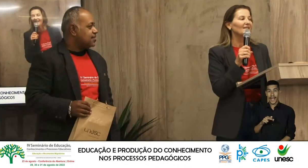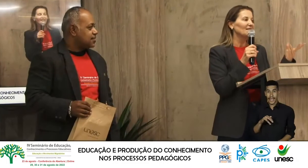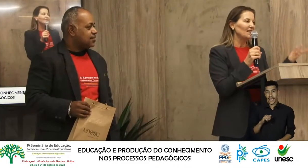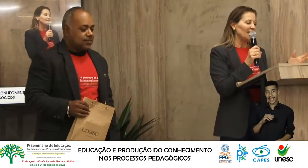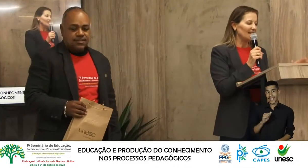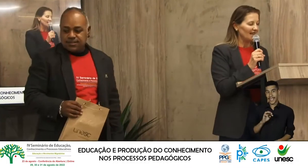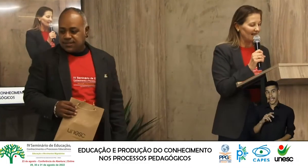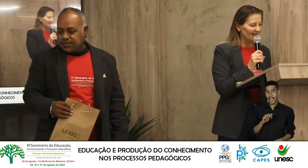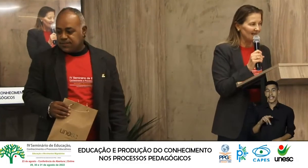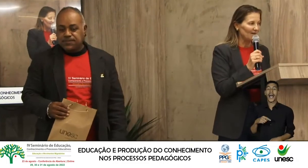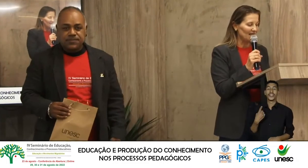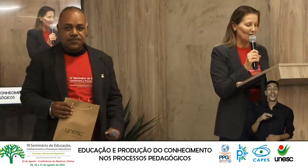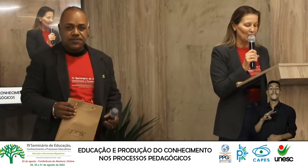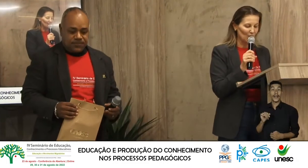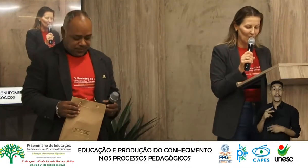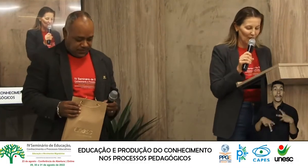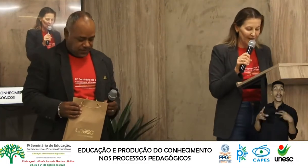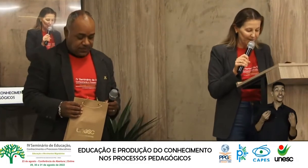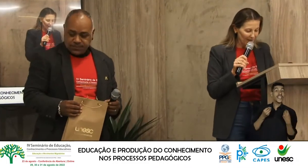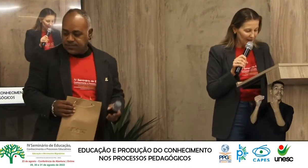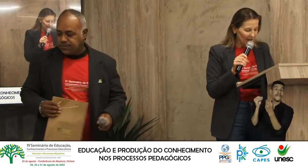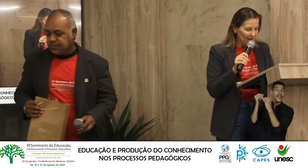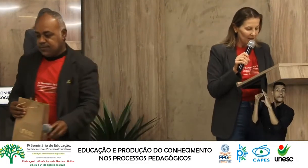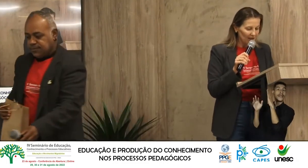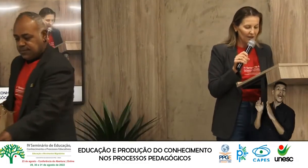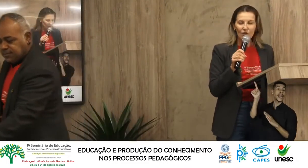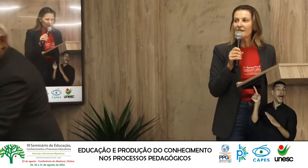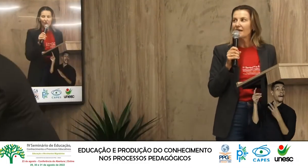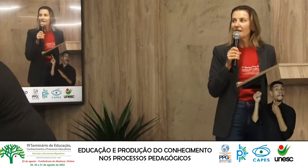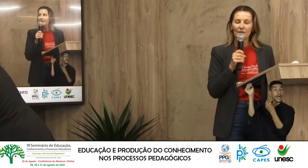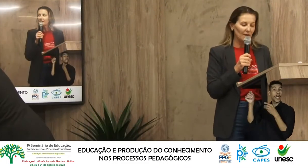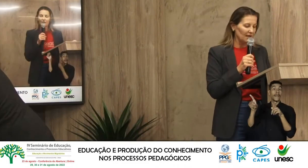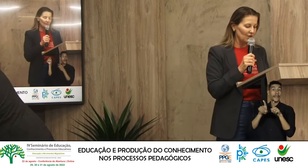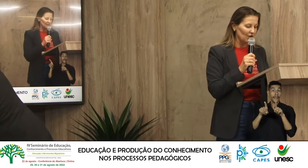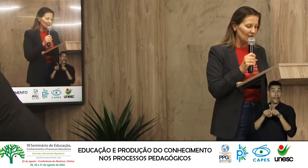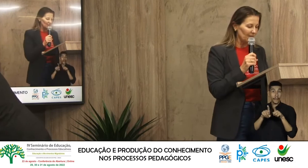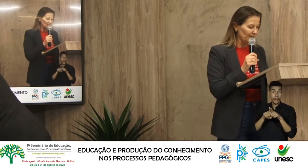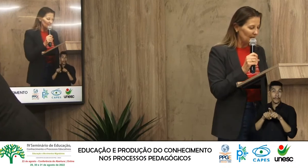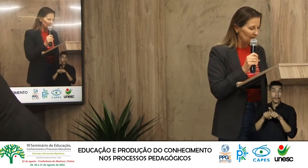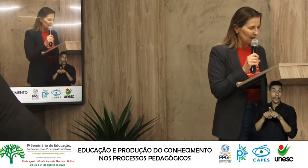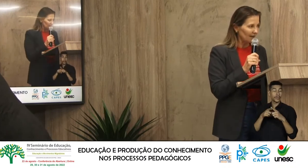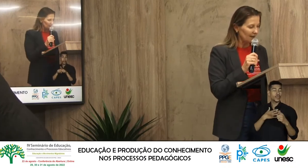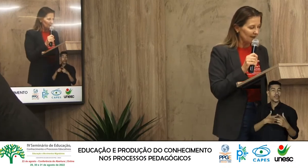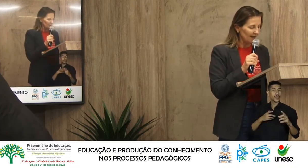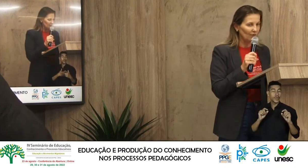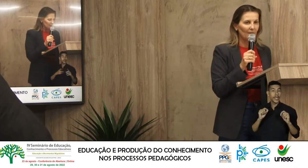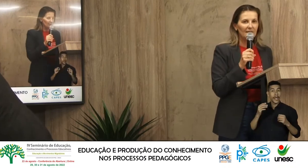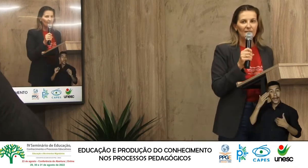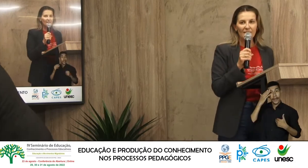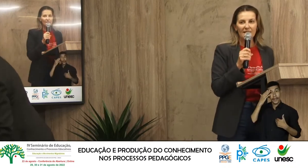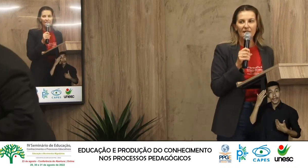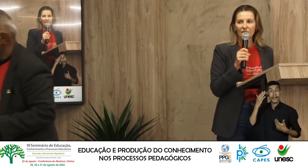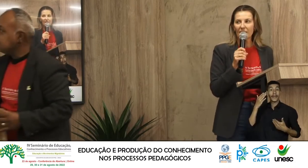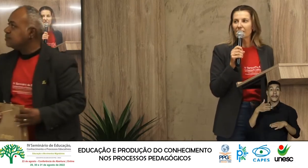Ela não está Conosco agora E gostaria Também De Agradecendo A